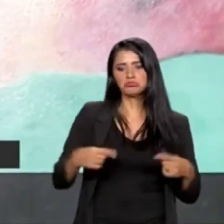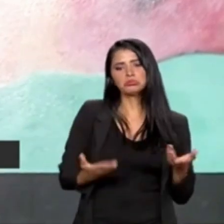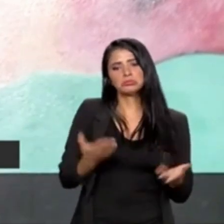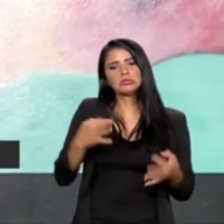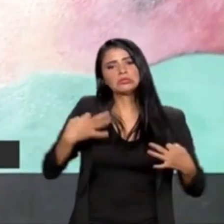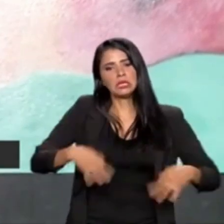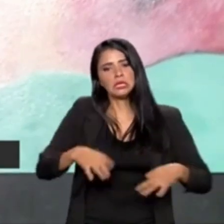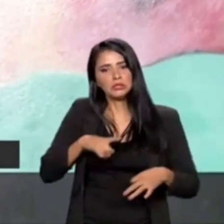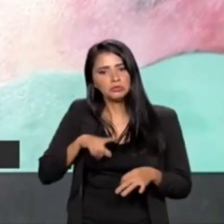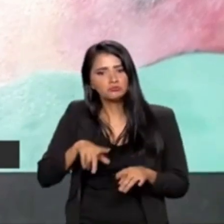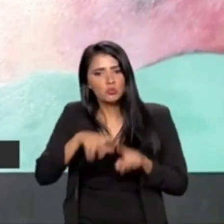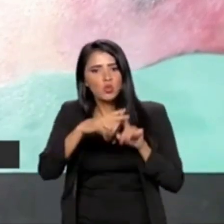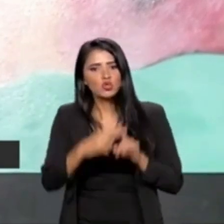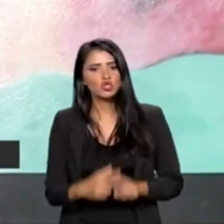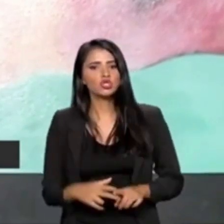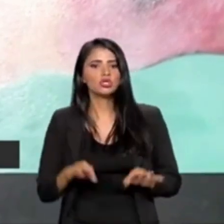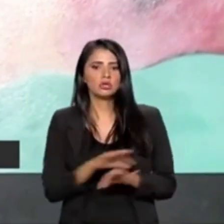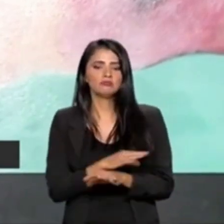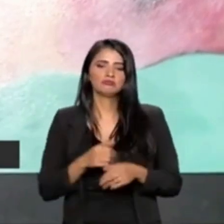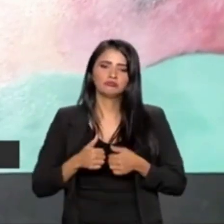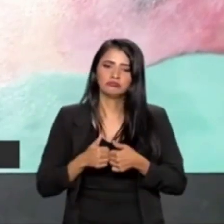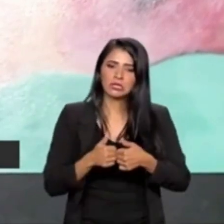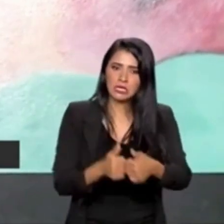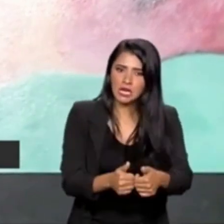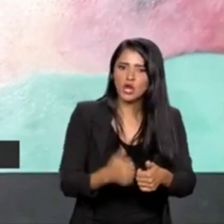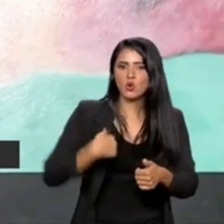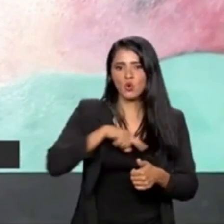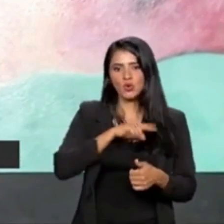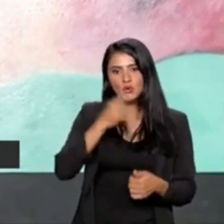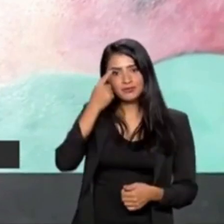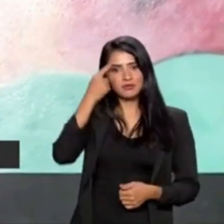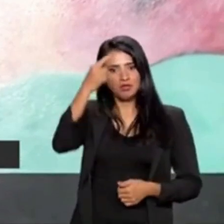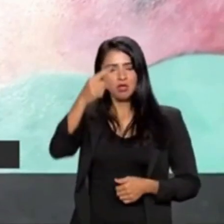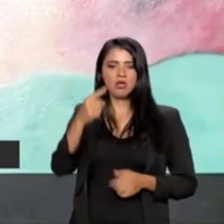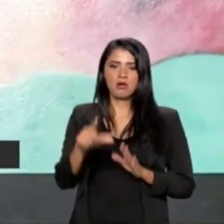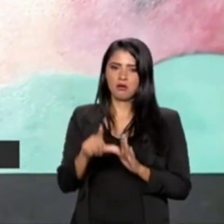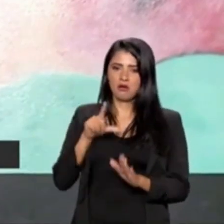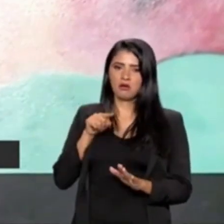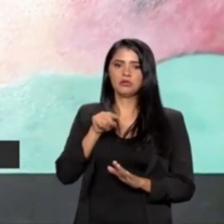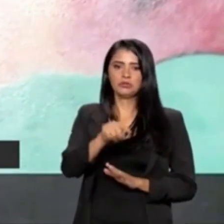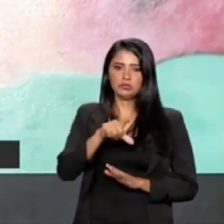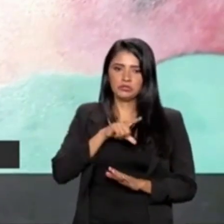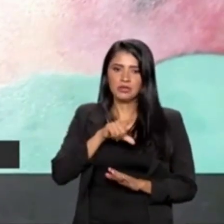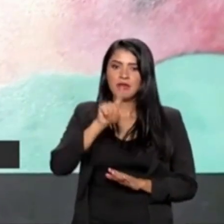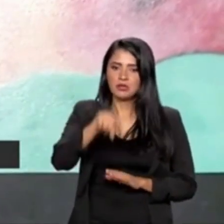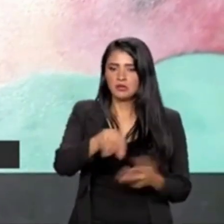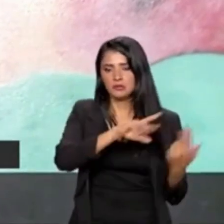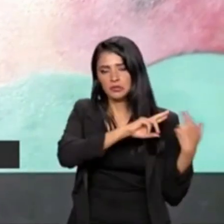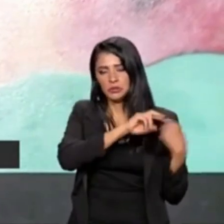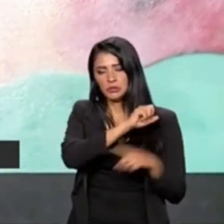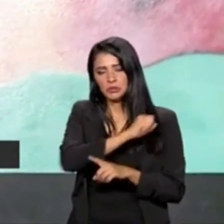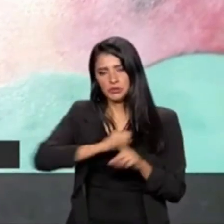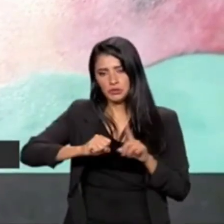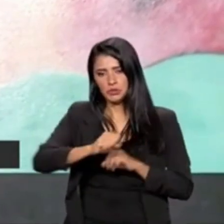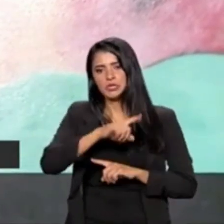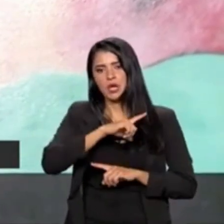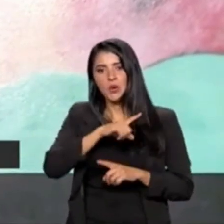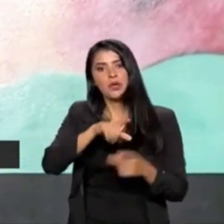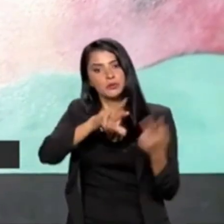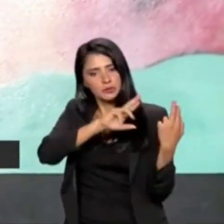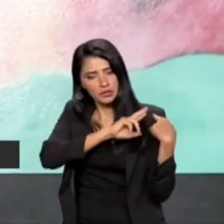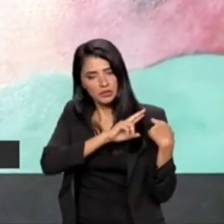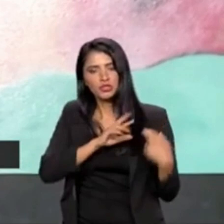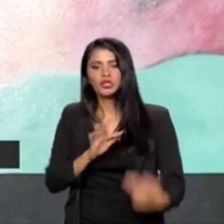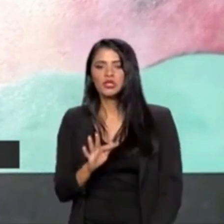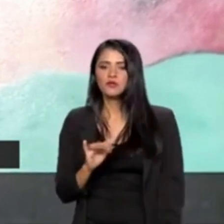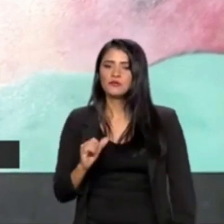e seguindo as diretrizes iniciais do nosso texto do marco fiscal, que é essa combinação da responsabilidade social com a responsabilidade